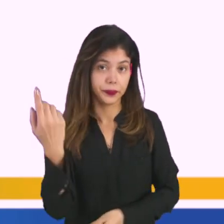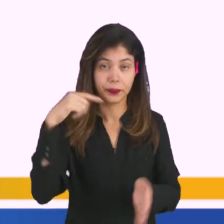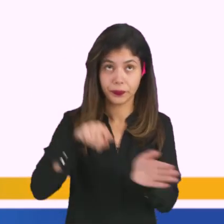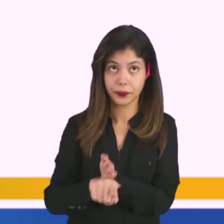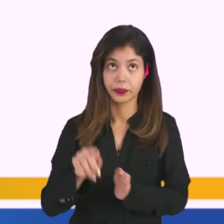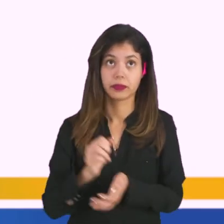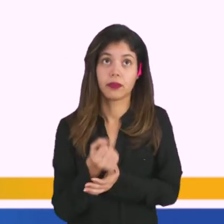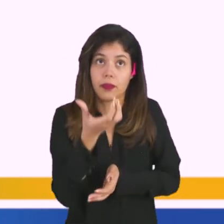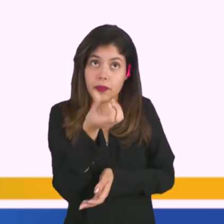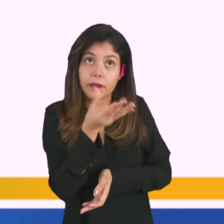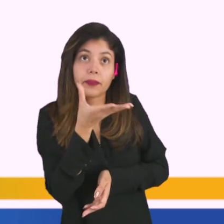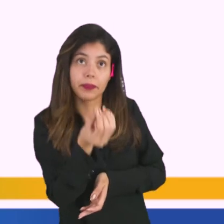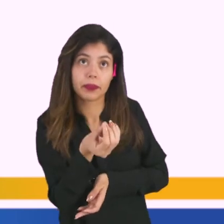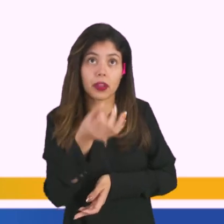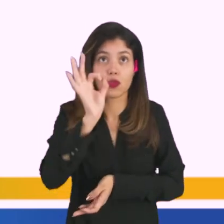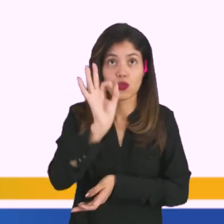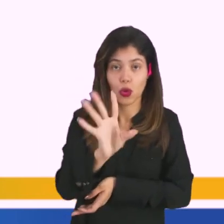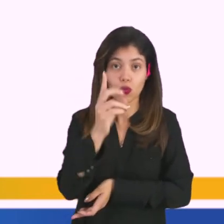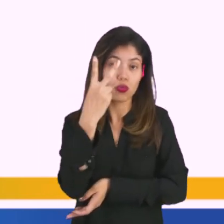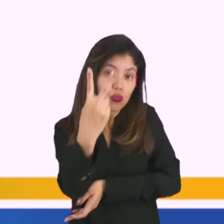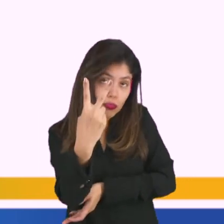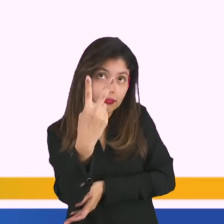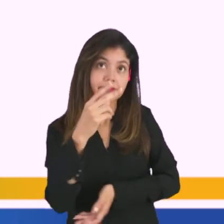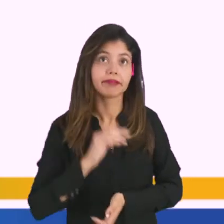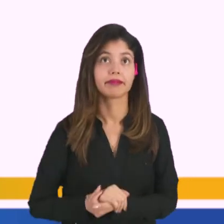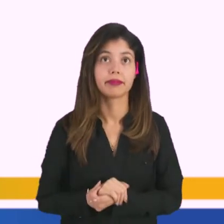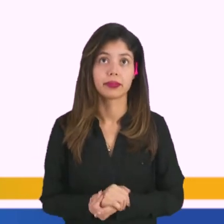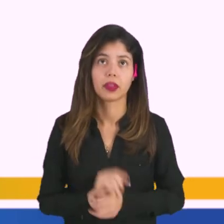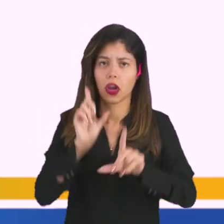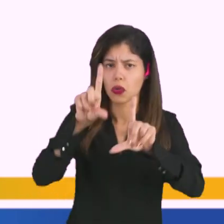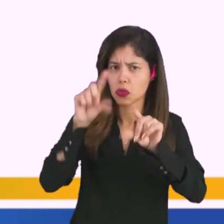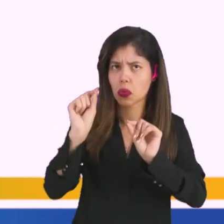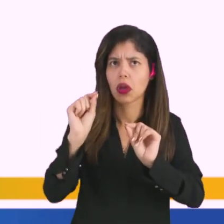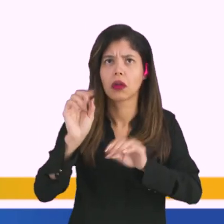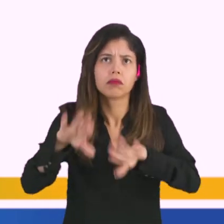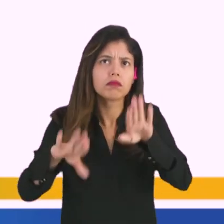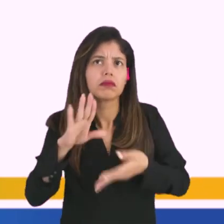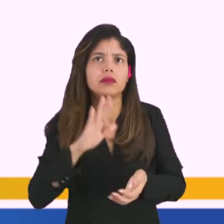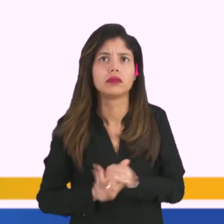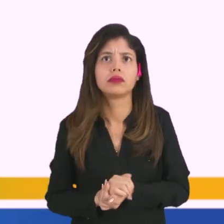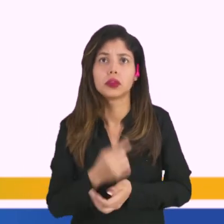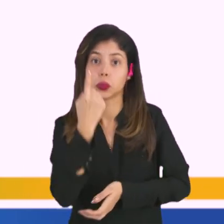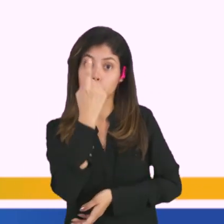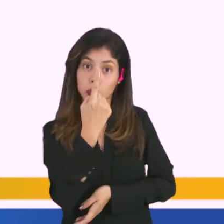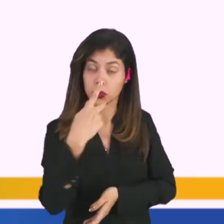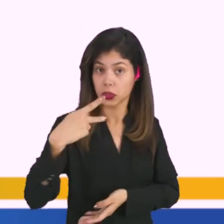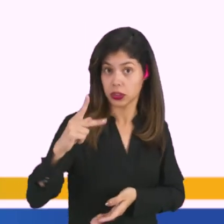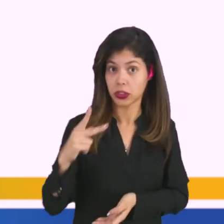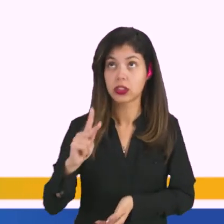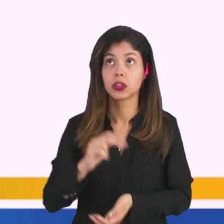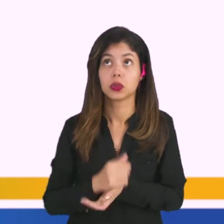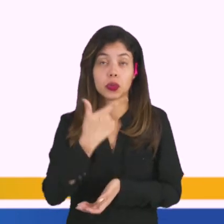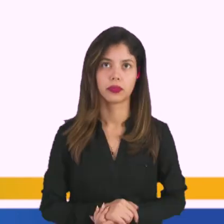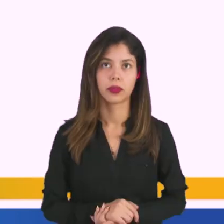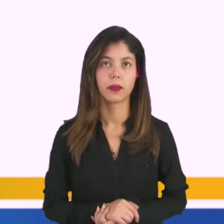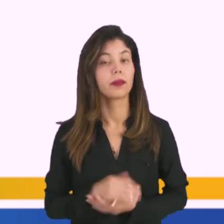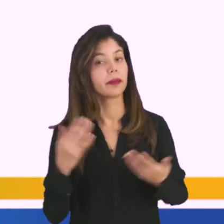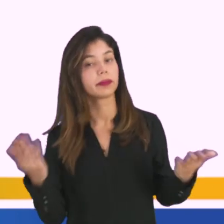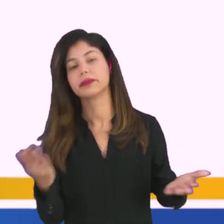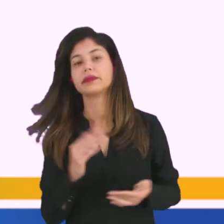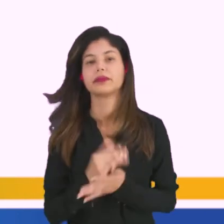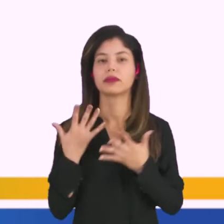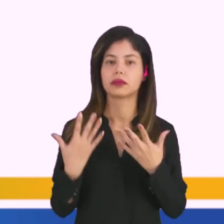questões, 60 acertaram somente 2, né? Ao se escolher aleatoriamente um desses 200 alunos,